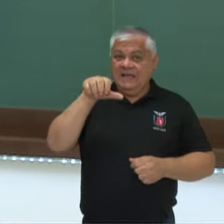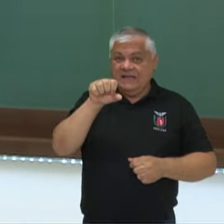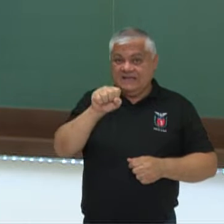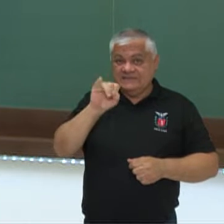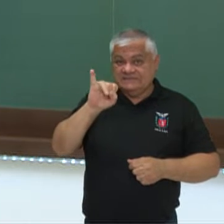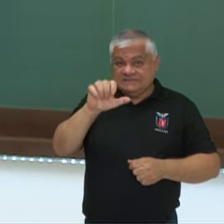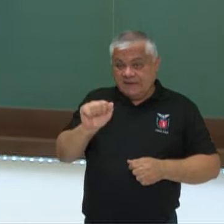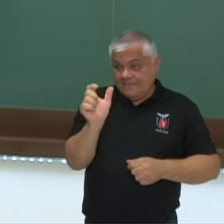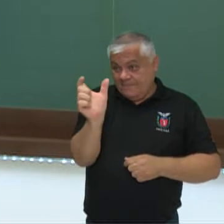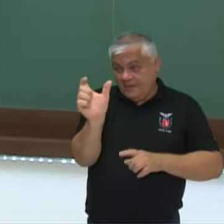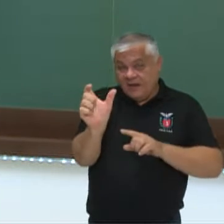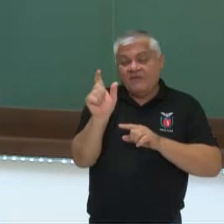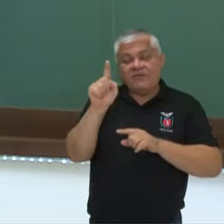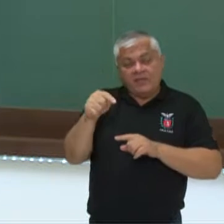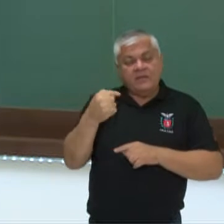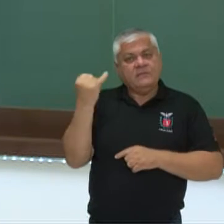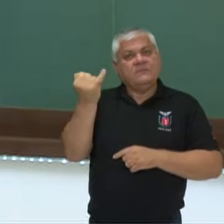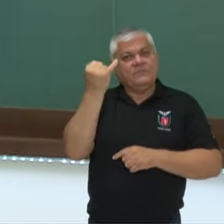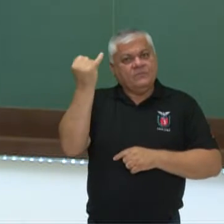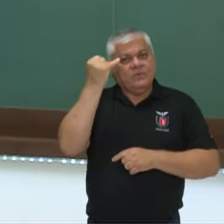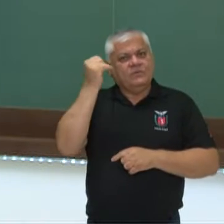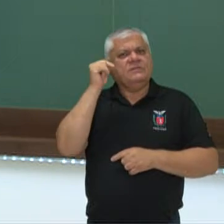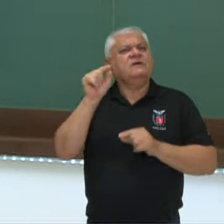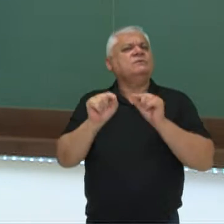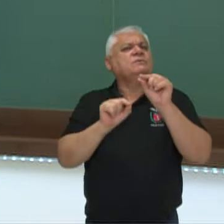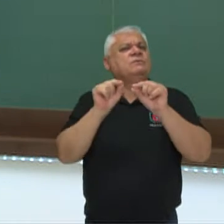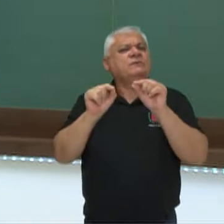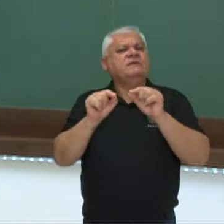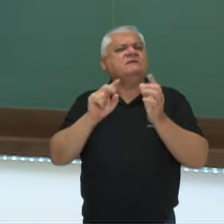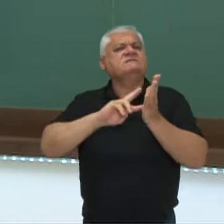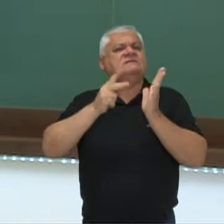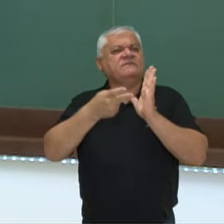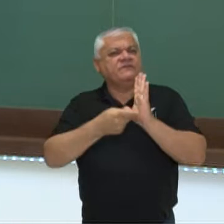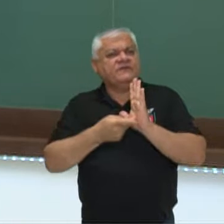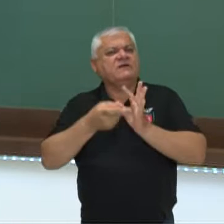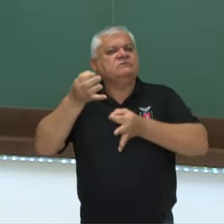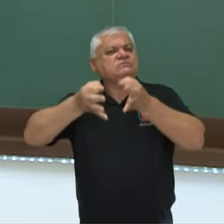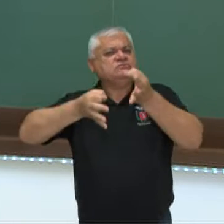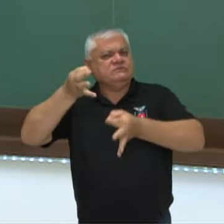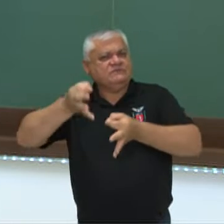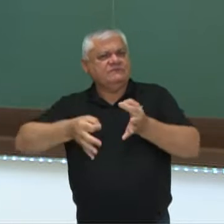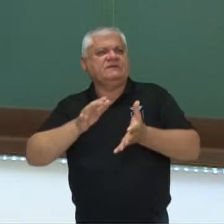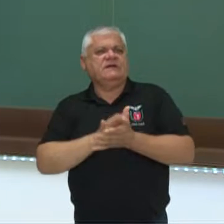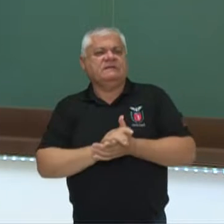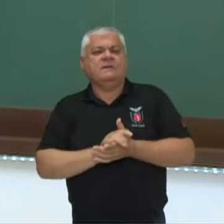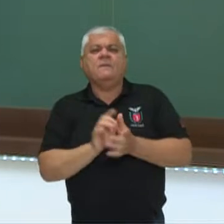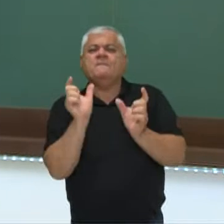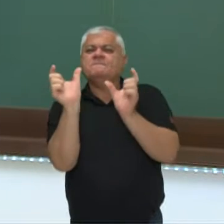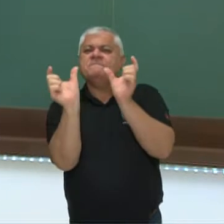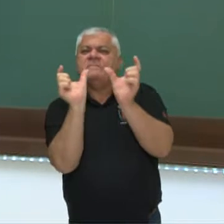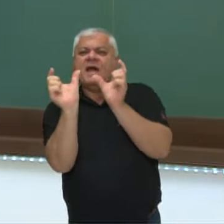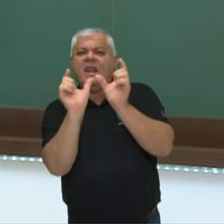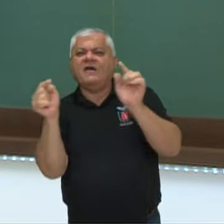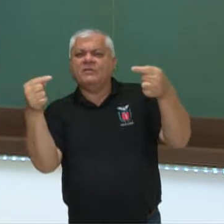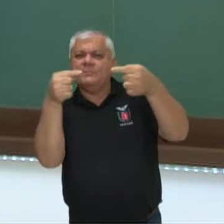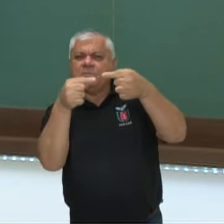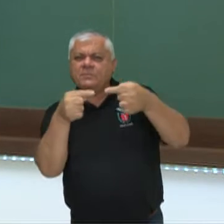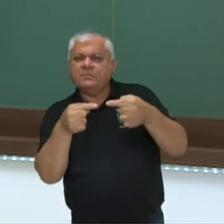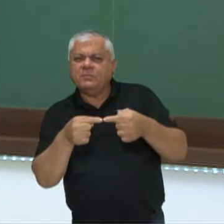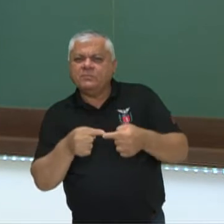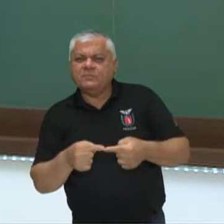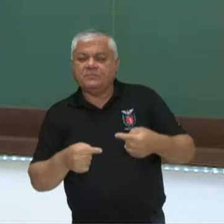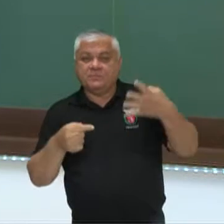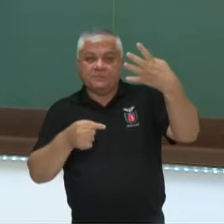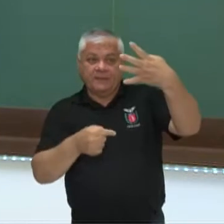na construção de sentido do soneto, neste caso, né? Nos quartetos, que palavras dialogam sonoramente com este termo,